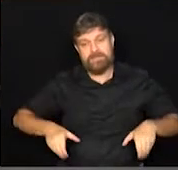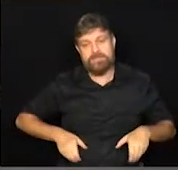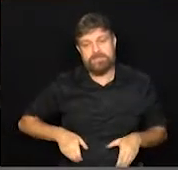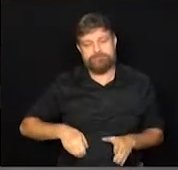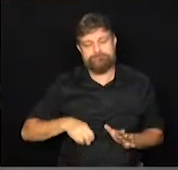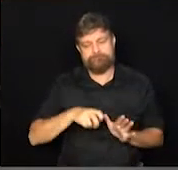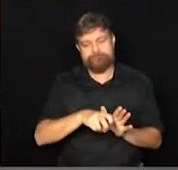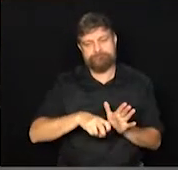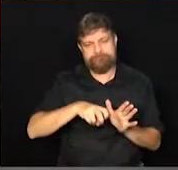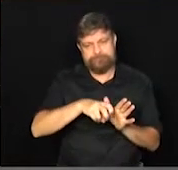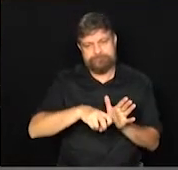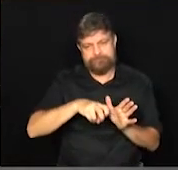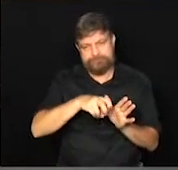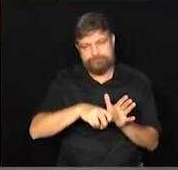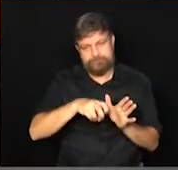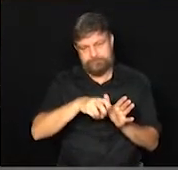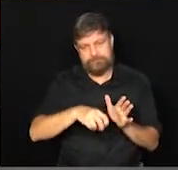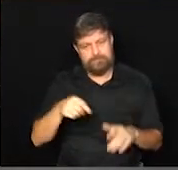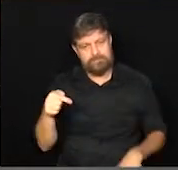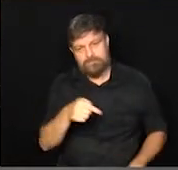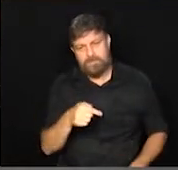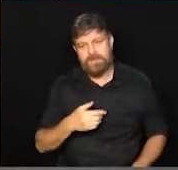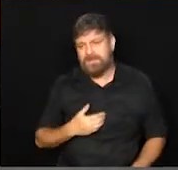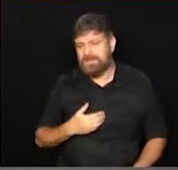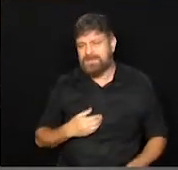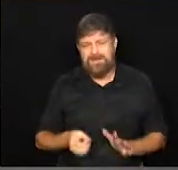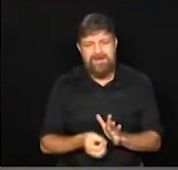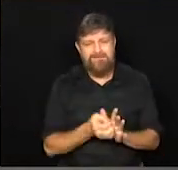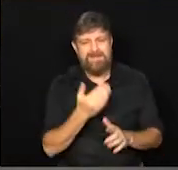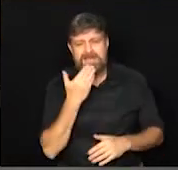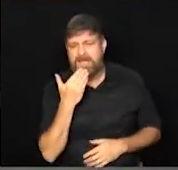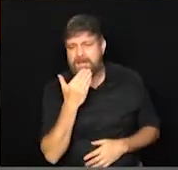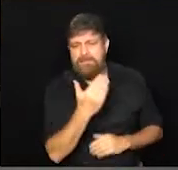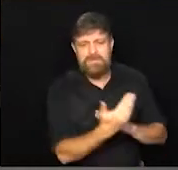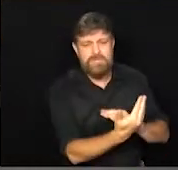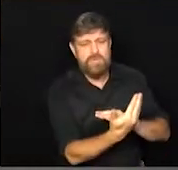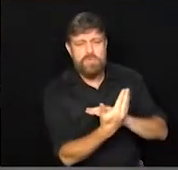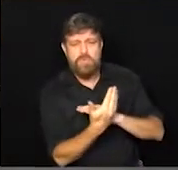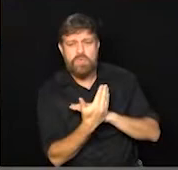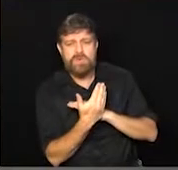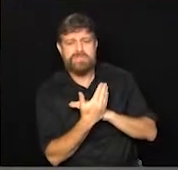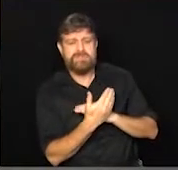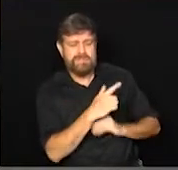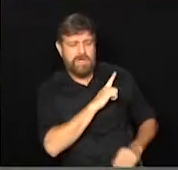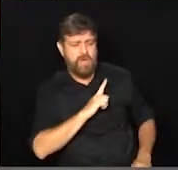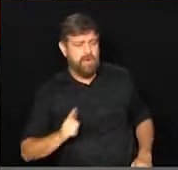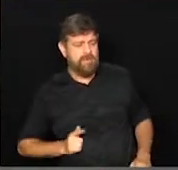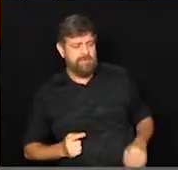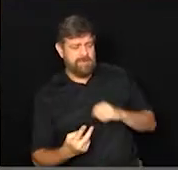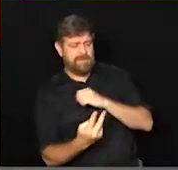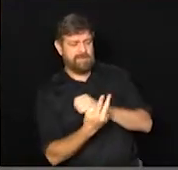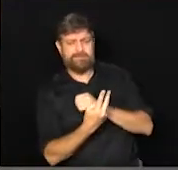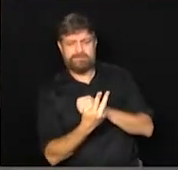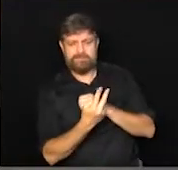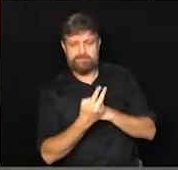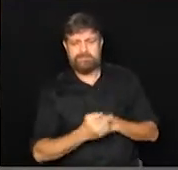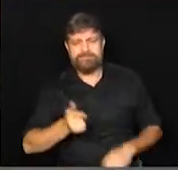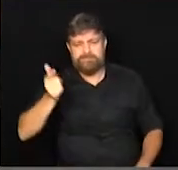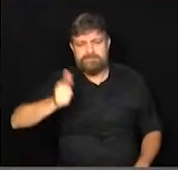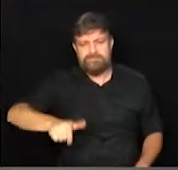Penha, ela acionou várias vezes o Estado para que o Estado a protegesse. E foi